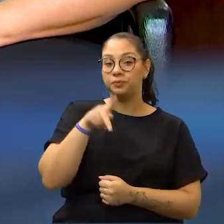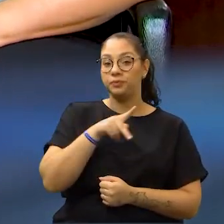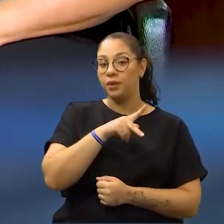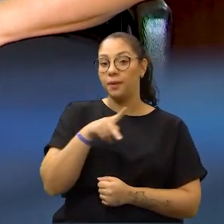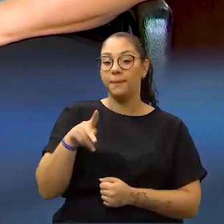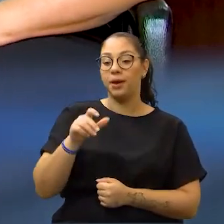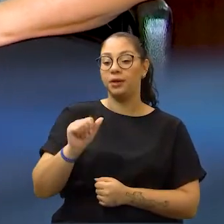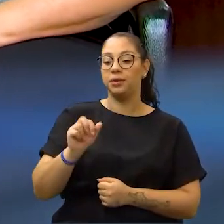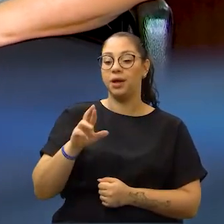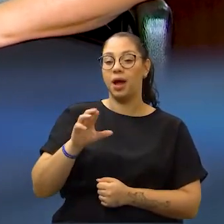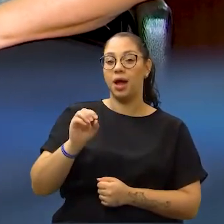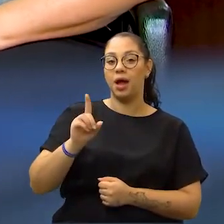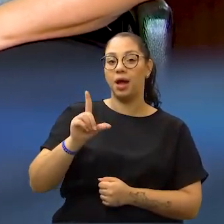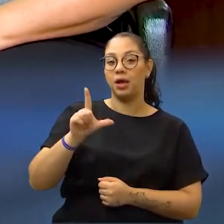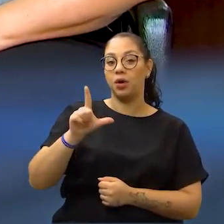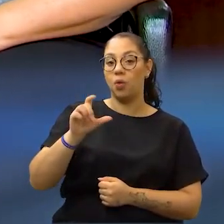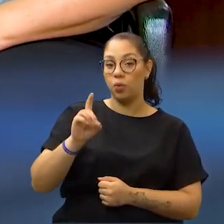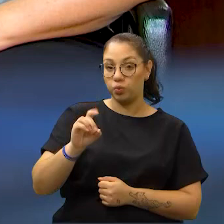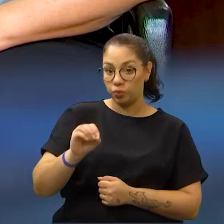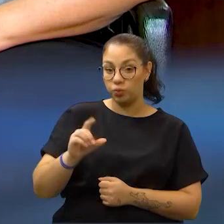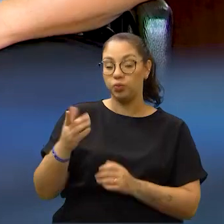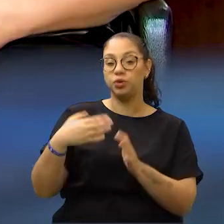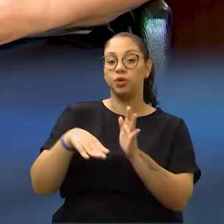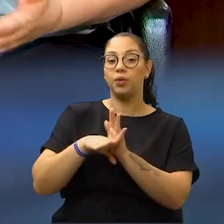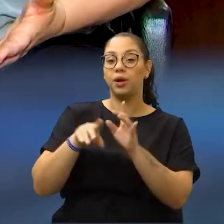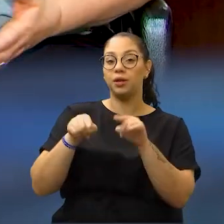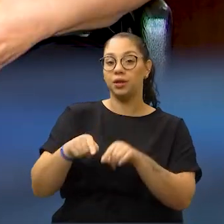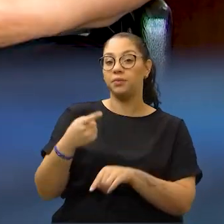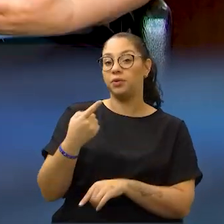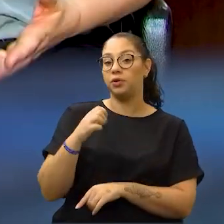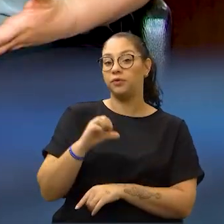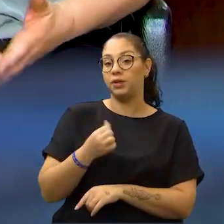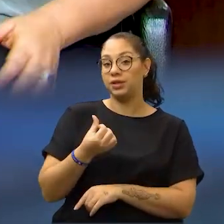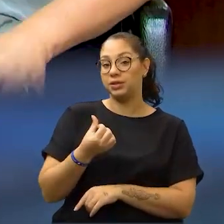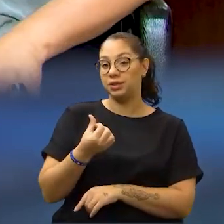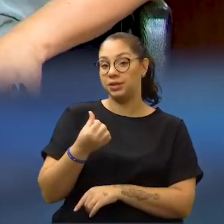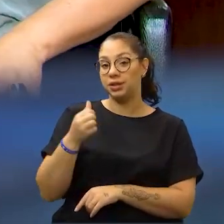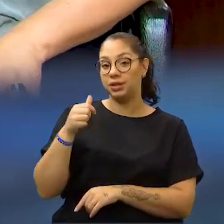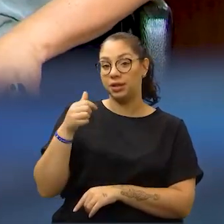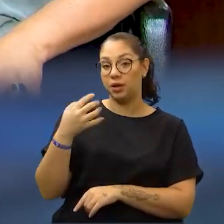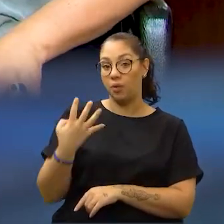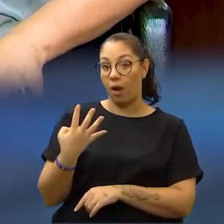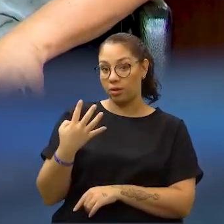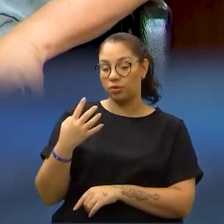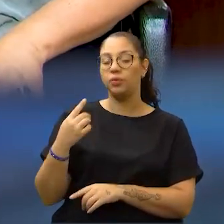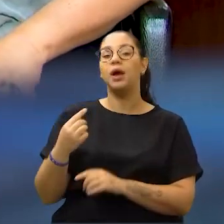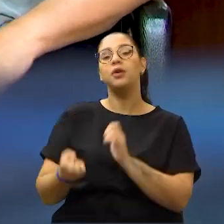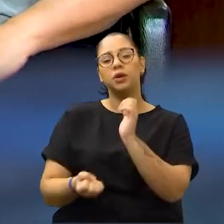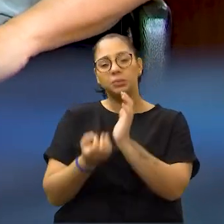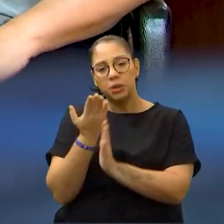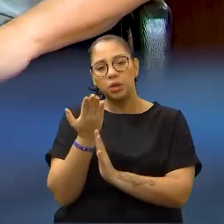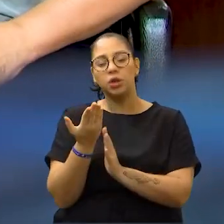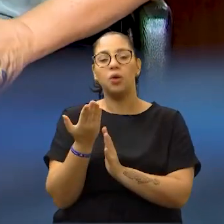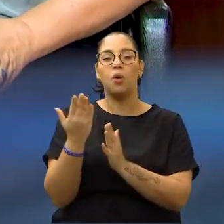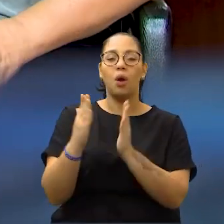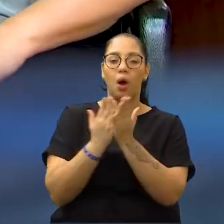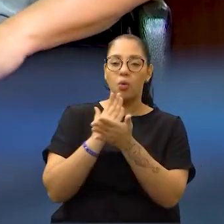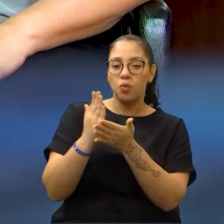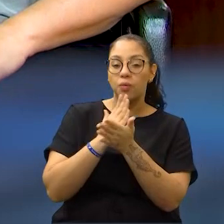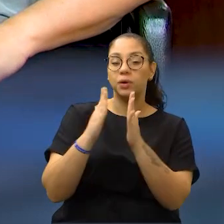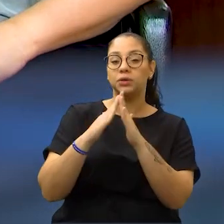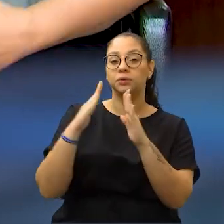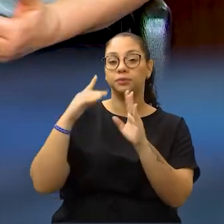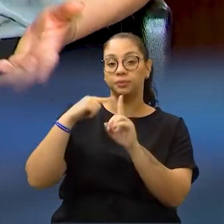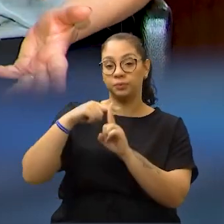em 64 e aqui ele fundou algumas paróquias aqui na cidade de Campinas, fundou